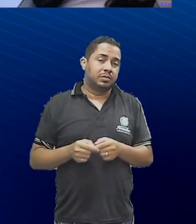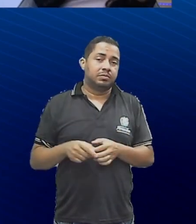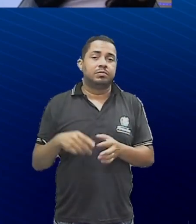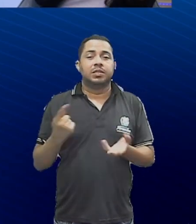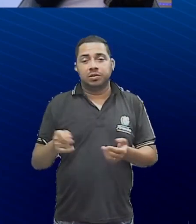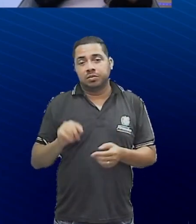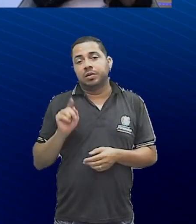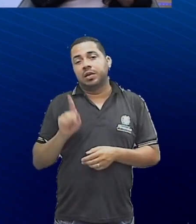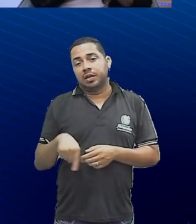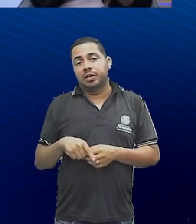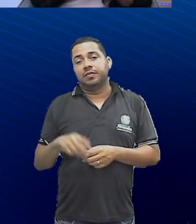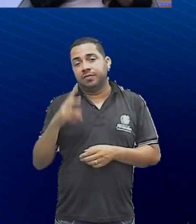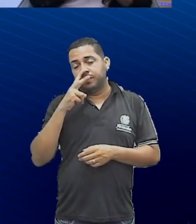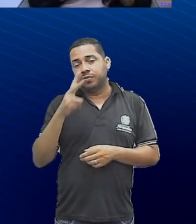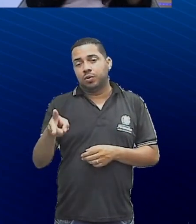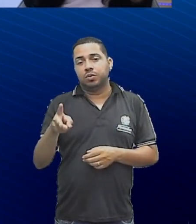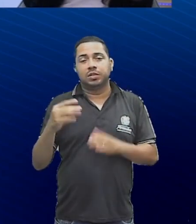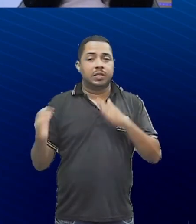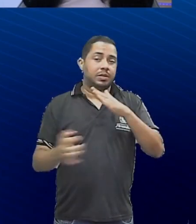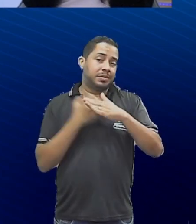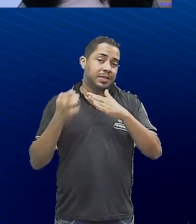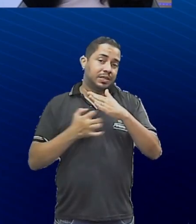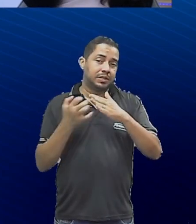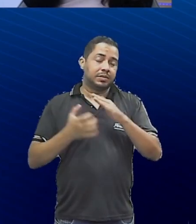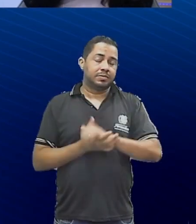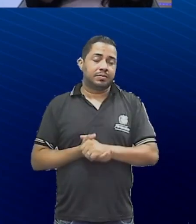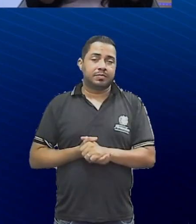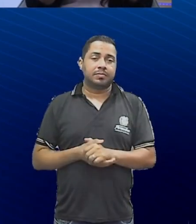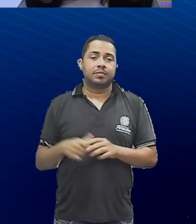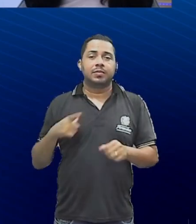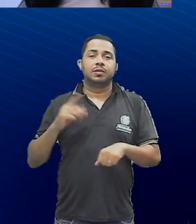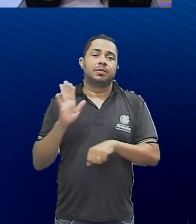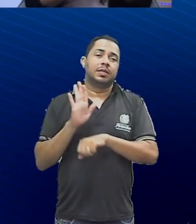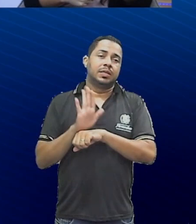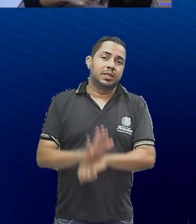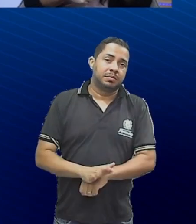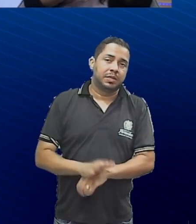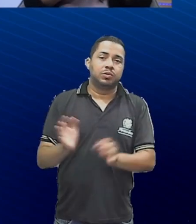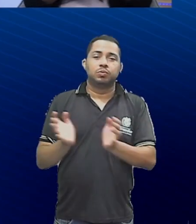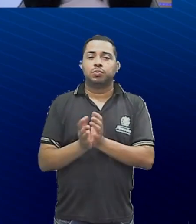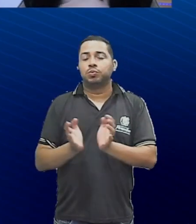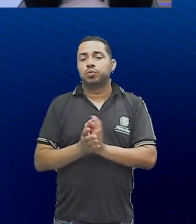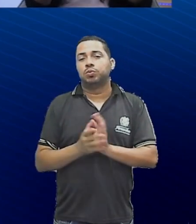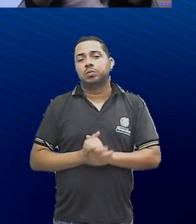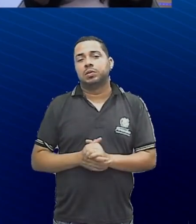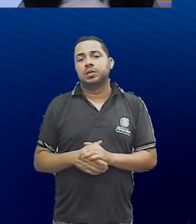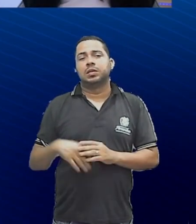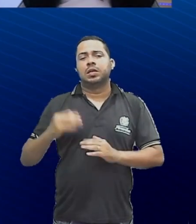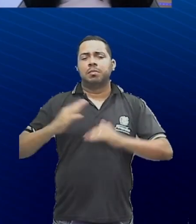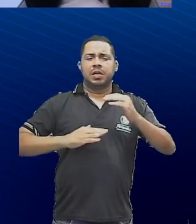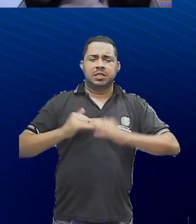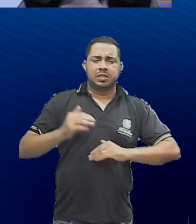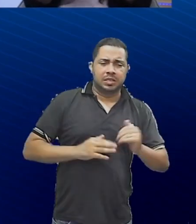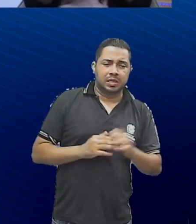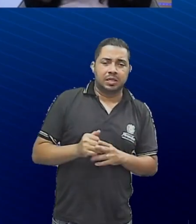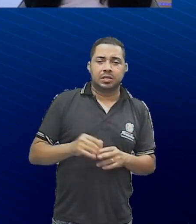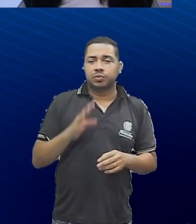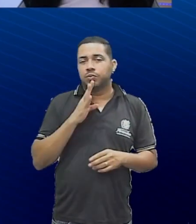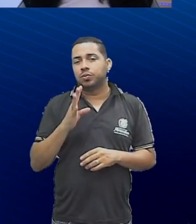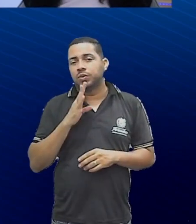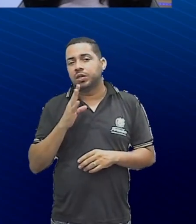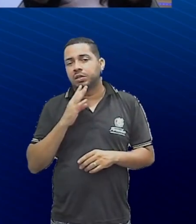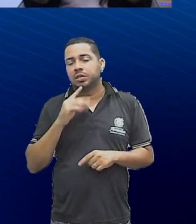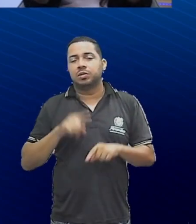um ponto forte da empresa. Ela tem um atendimento, uma equipe de atendimento capacitada, que conhece seus